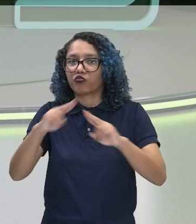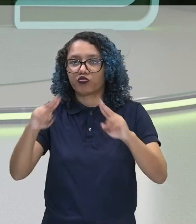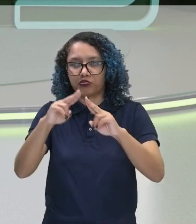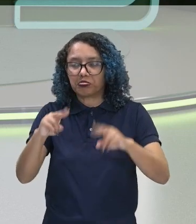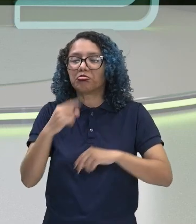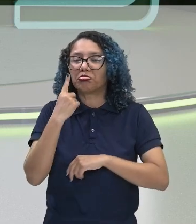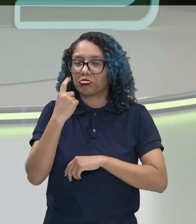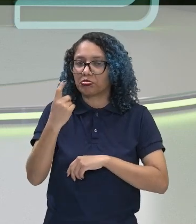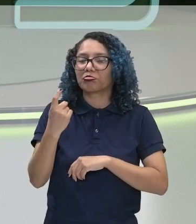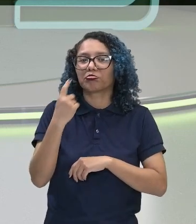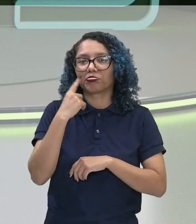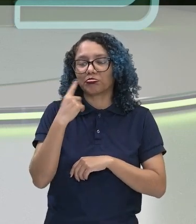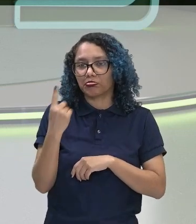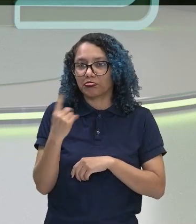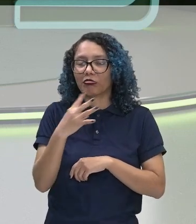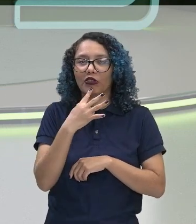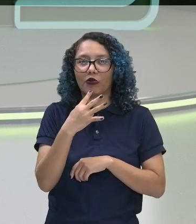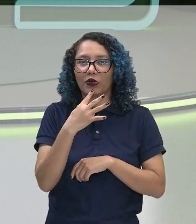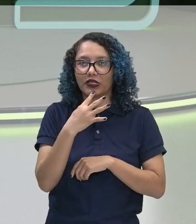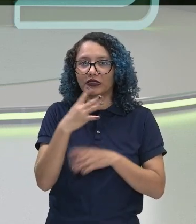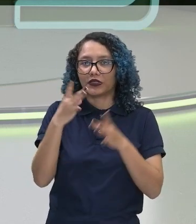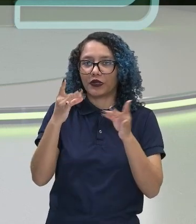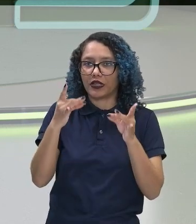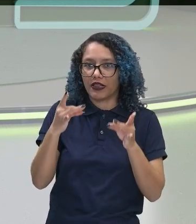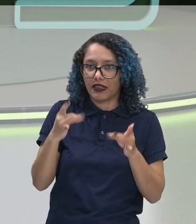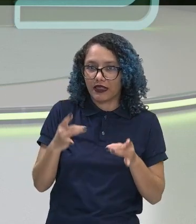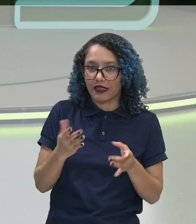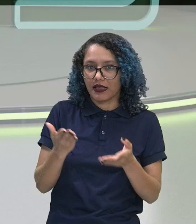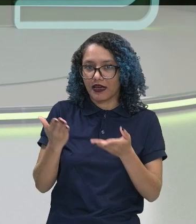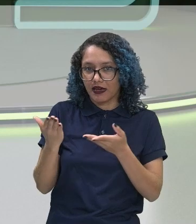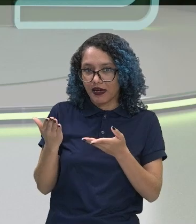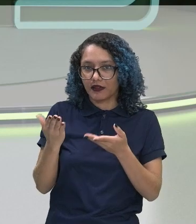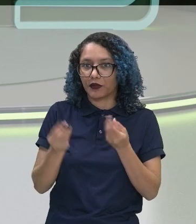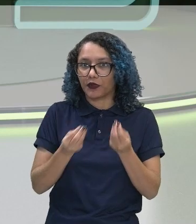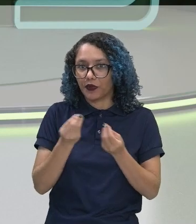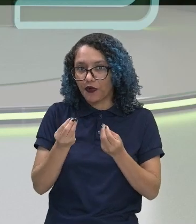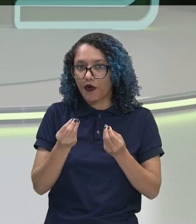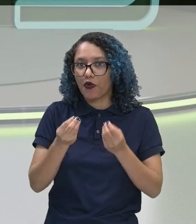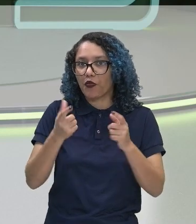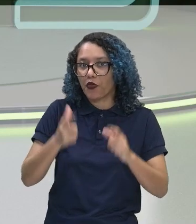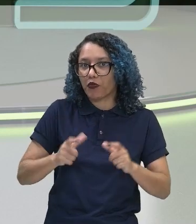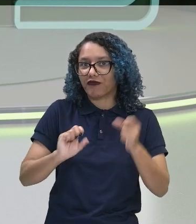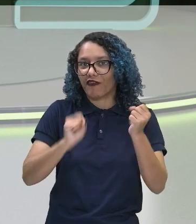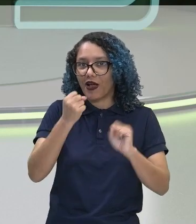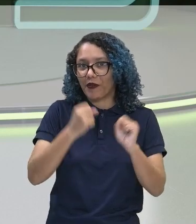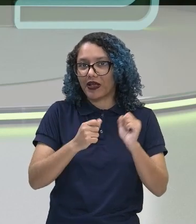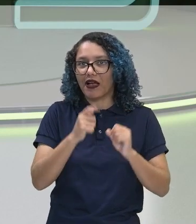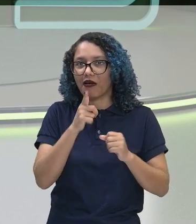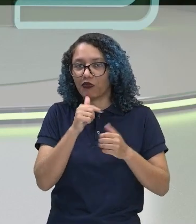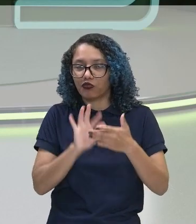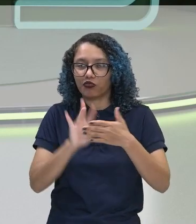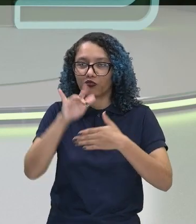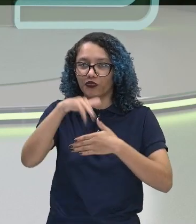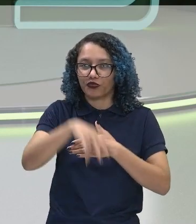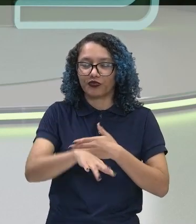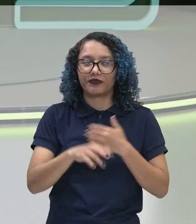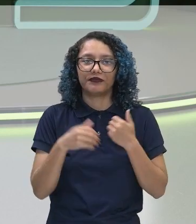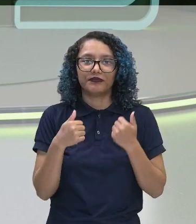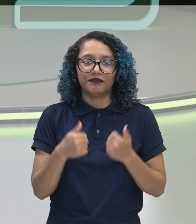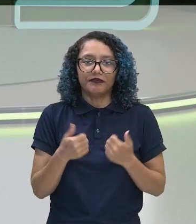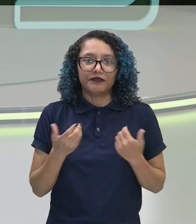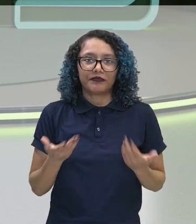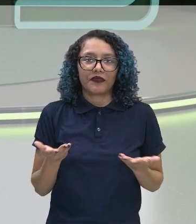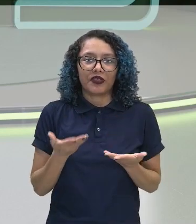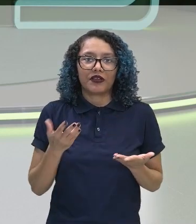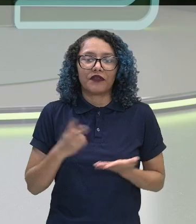gente ver aí mais de perto como é que funciona, né, uma hidrelétrica. E a gente vai avançar para falar um